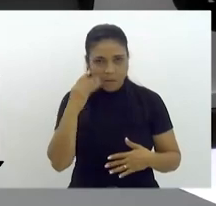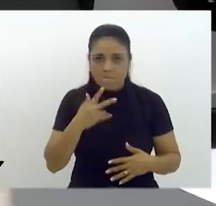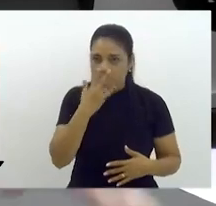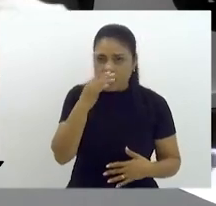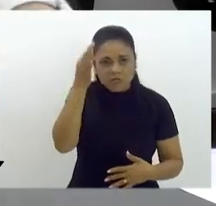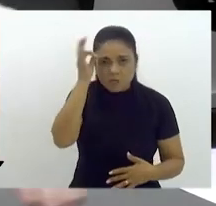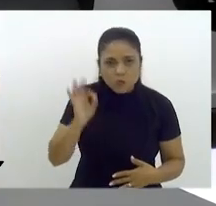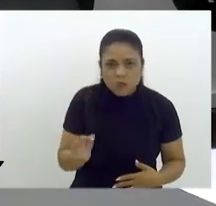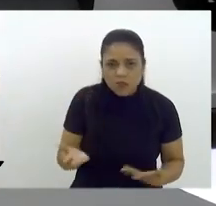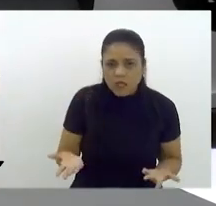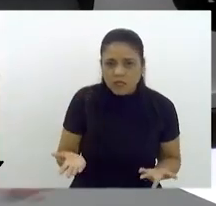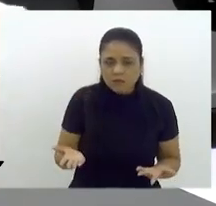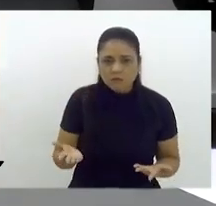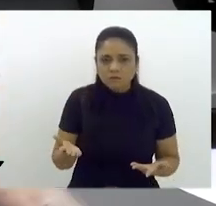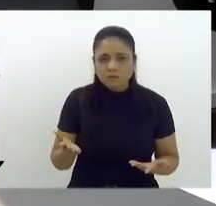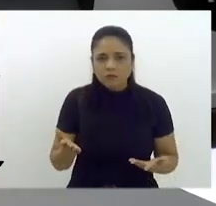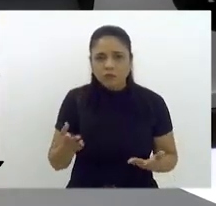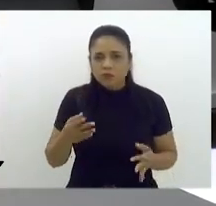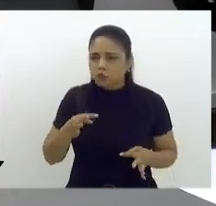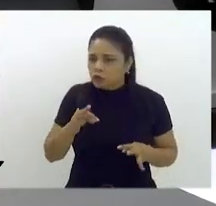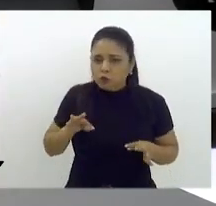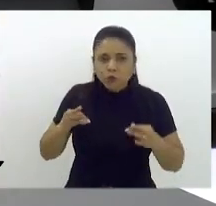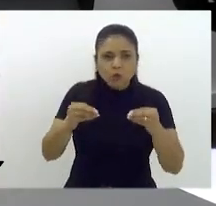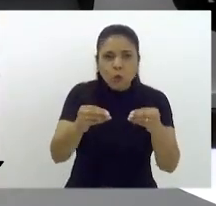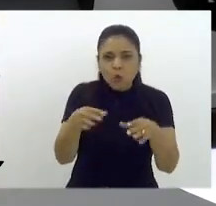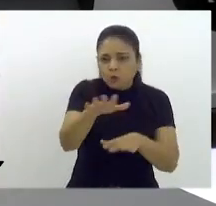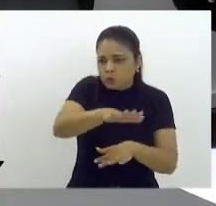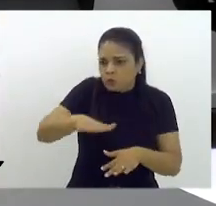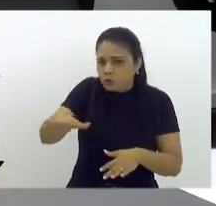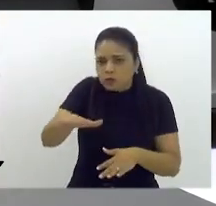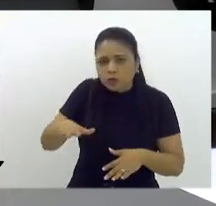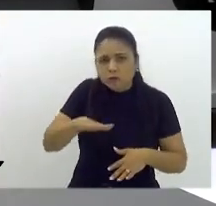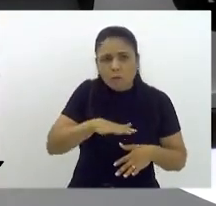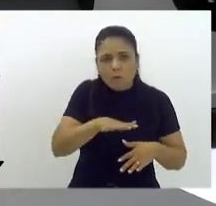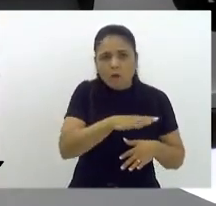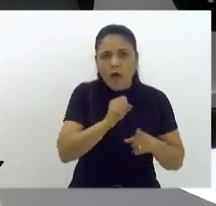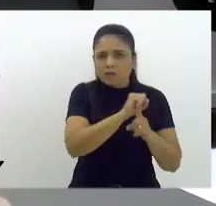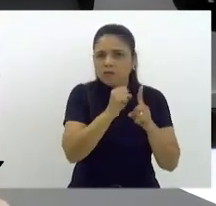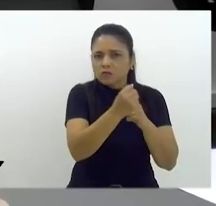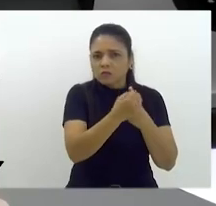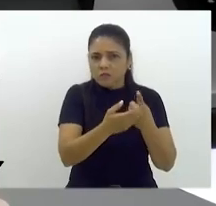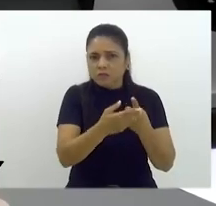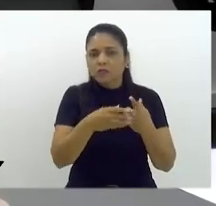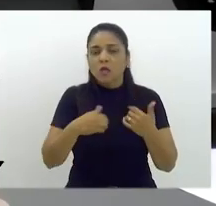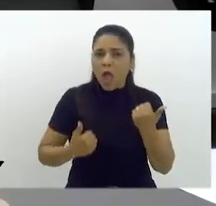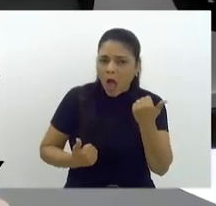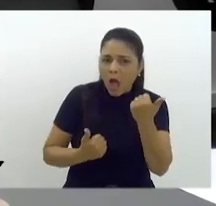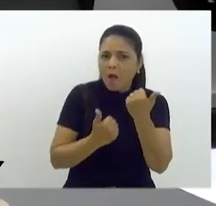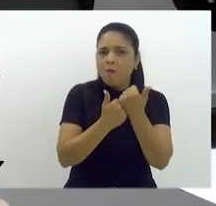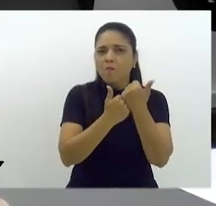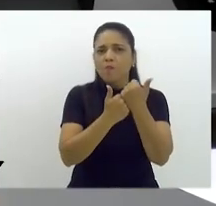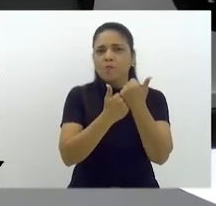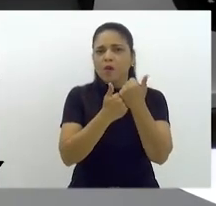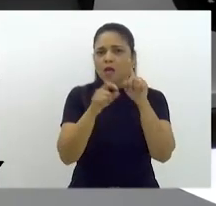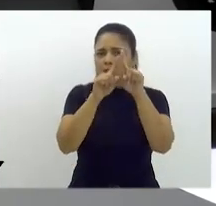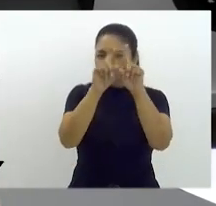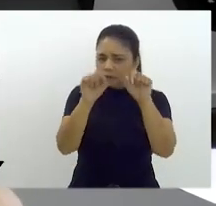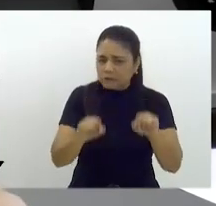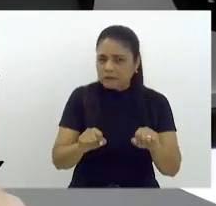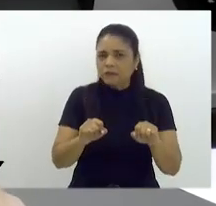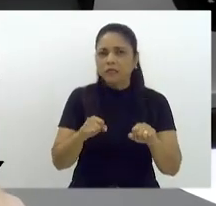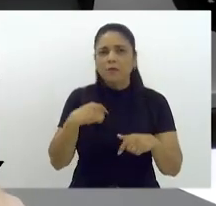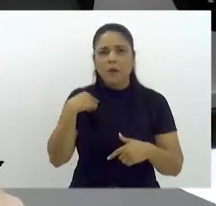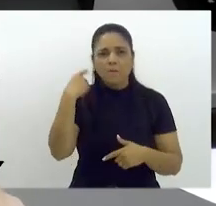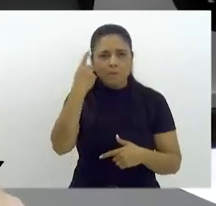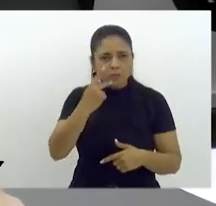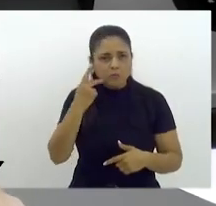violência de gênero permeia nela ela tá em todas as os espaços ela é apoiada no sistema político de poder não